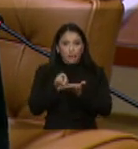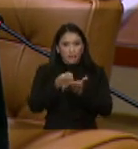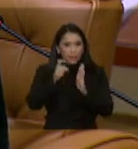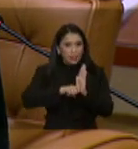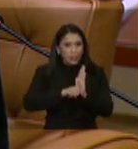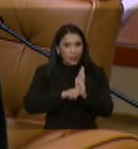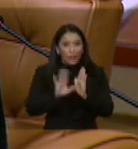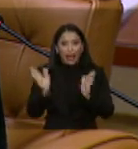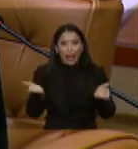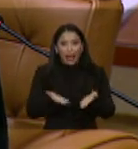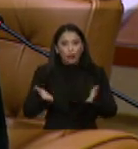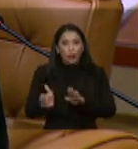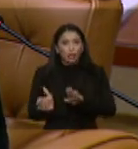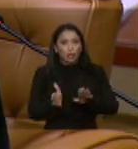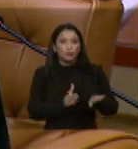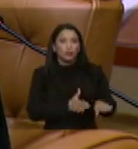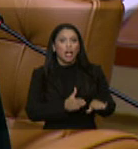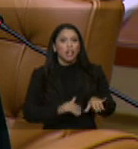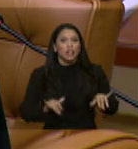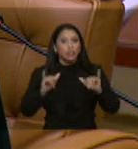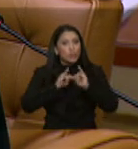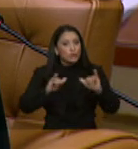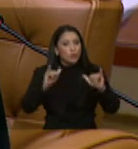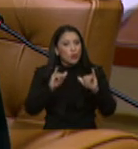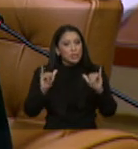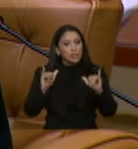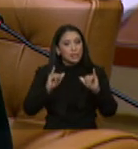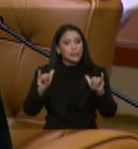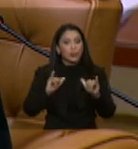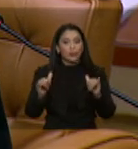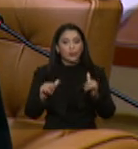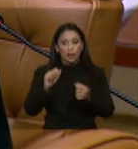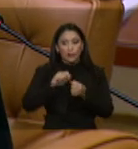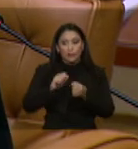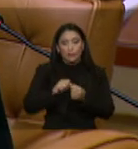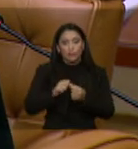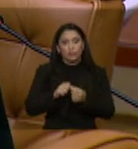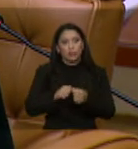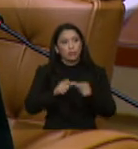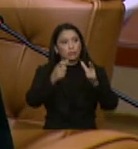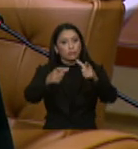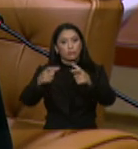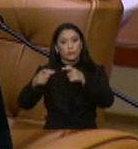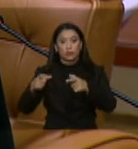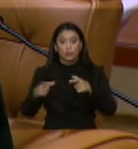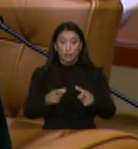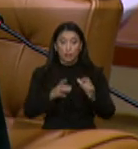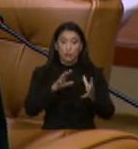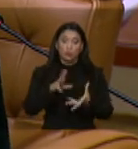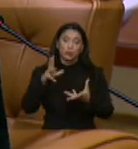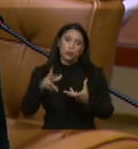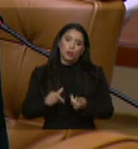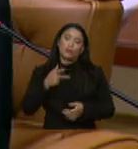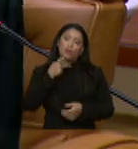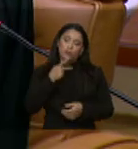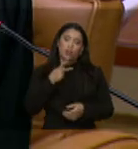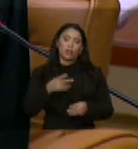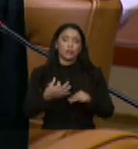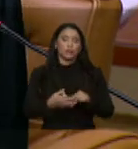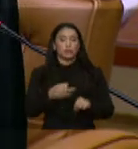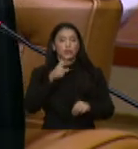informação foram sendo criados em alguns locais é do mundo nesse sentido foi citado pelo